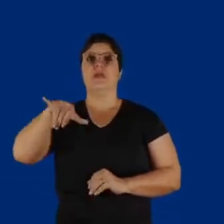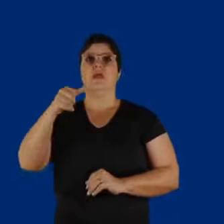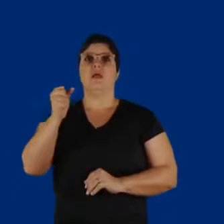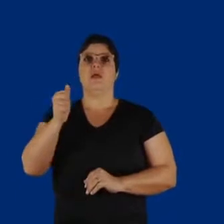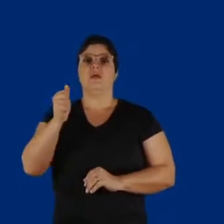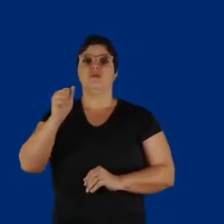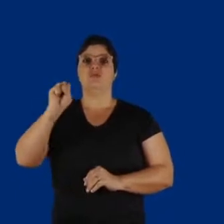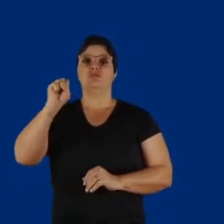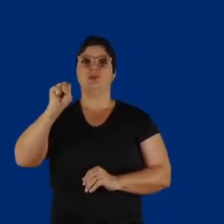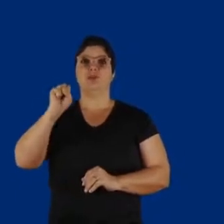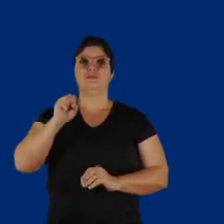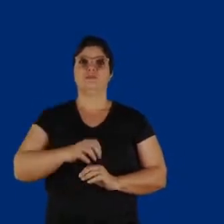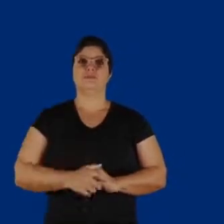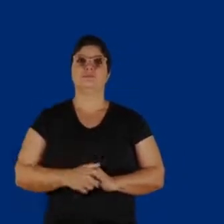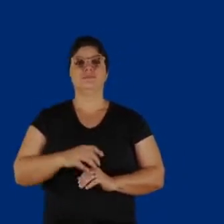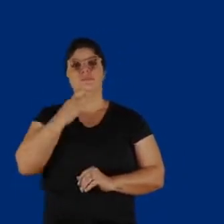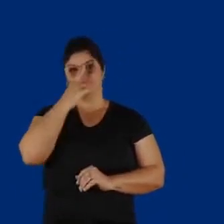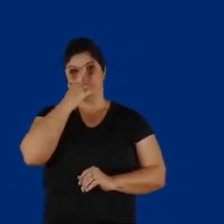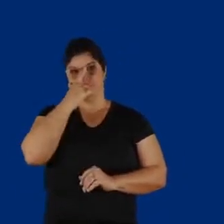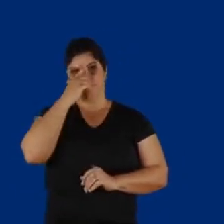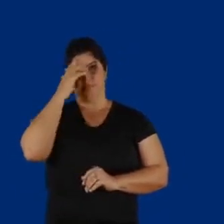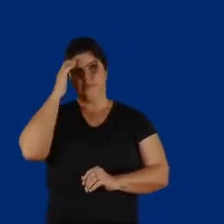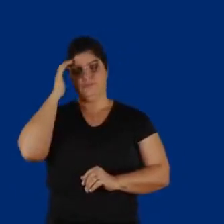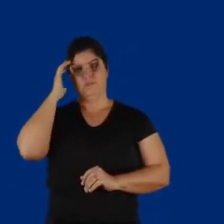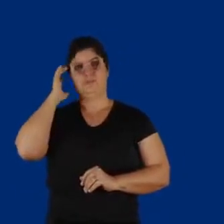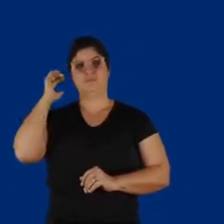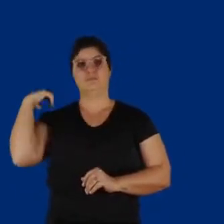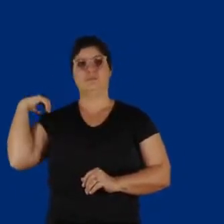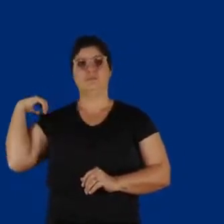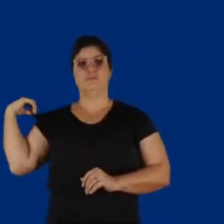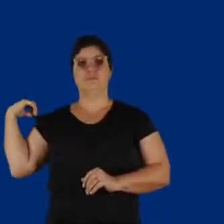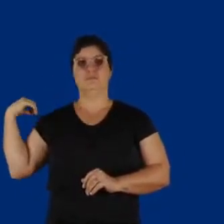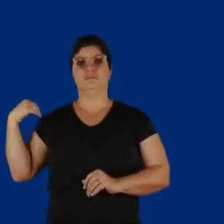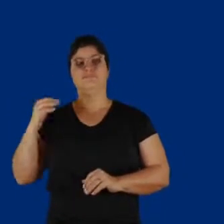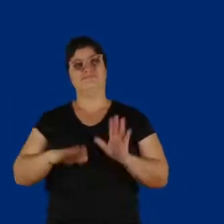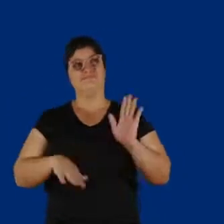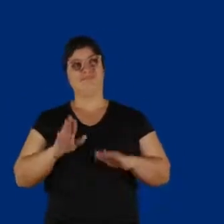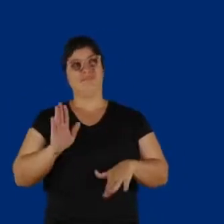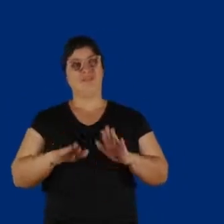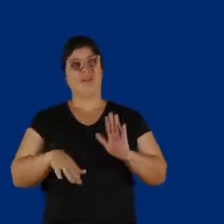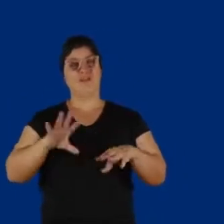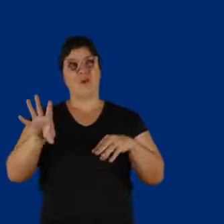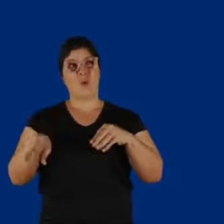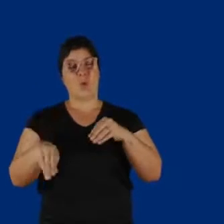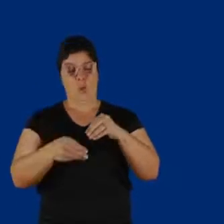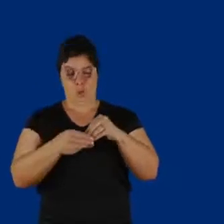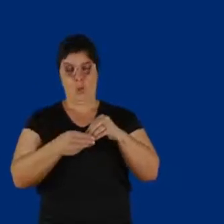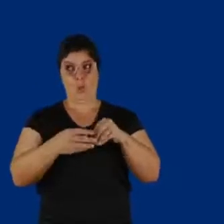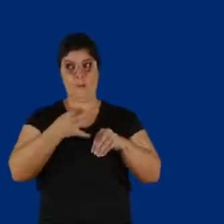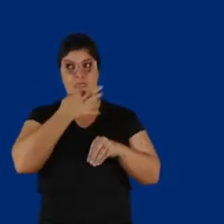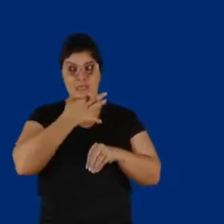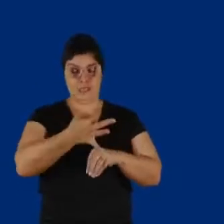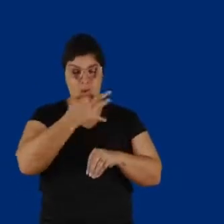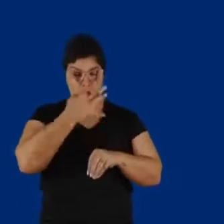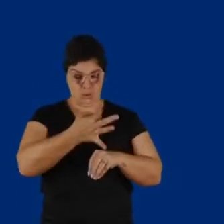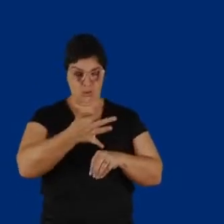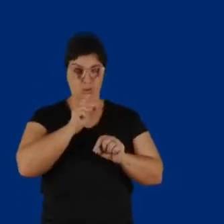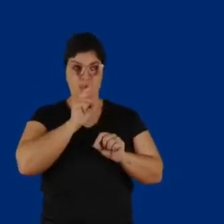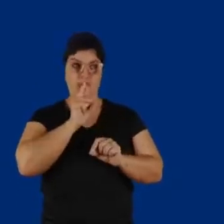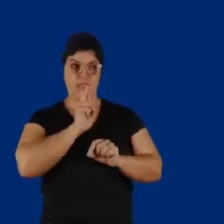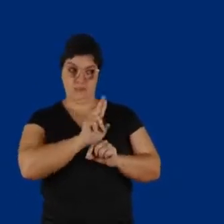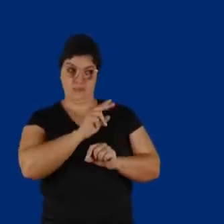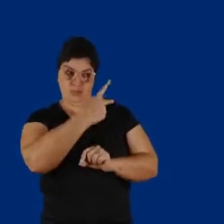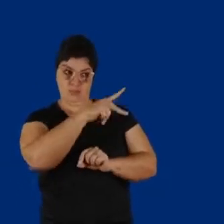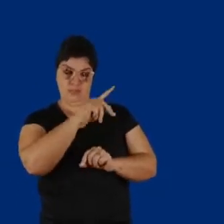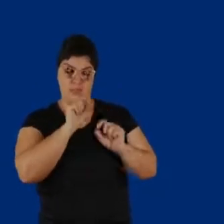Perhaps I can add a comment to your. Talvez eu possa também adicionar um comentário à sua resposta. Como